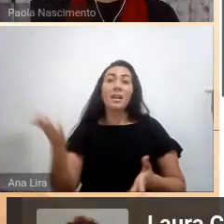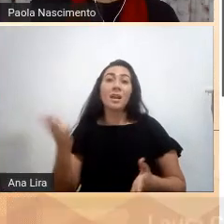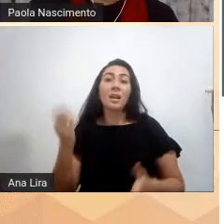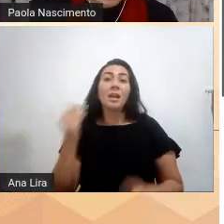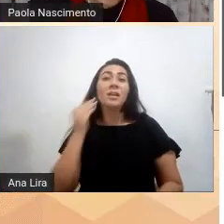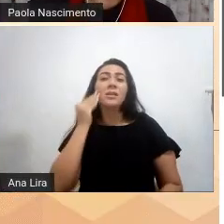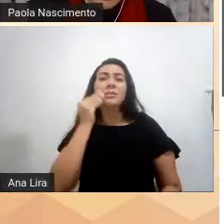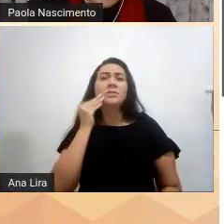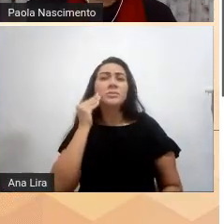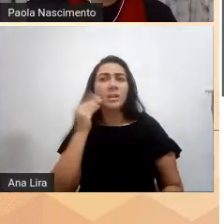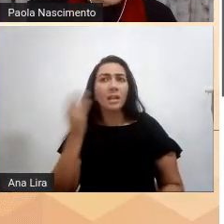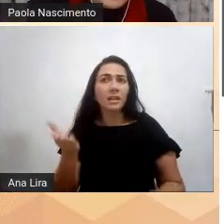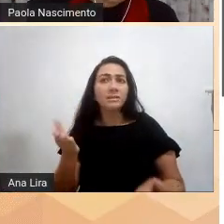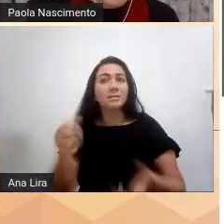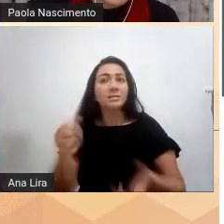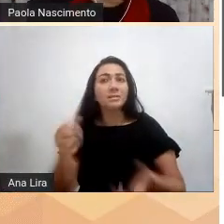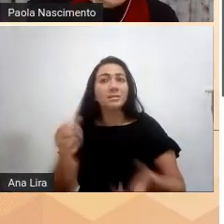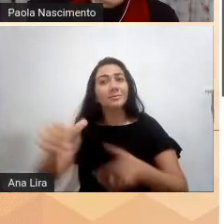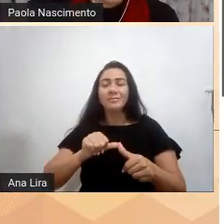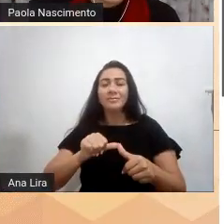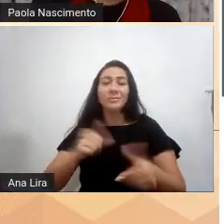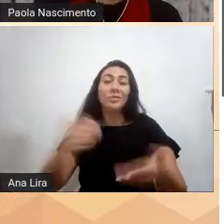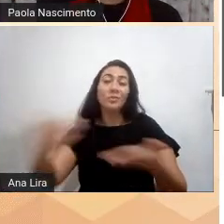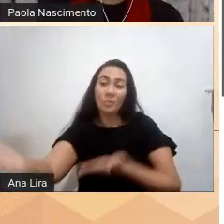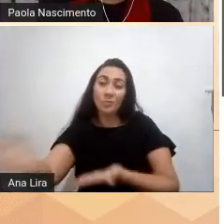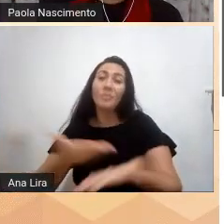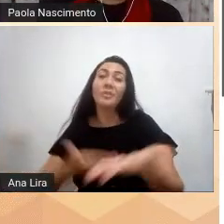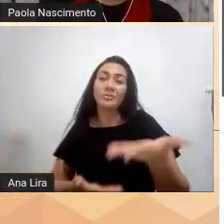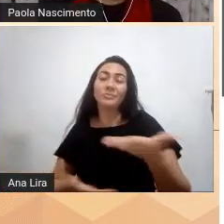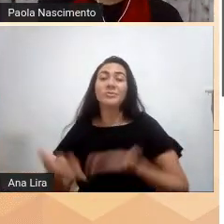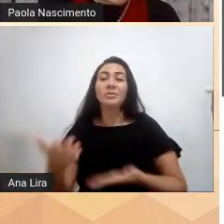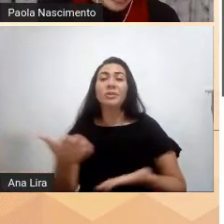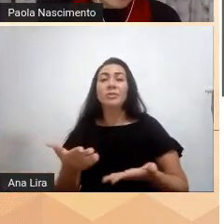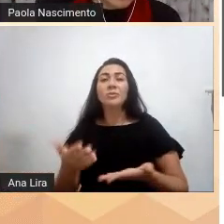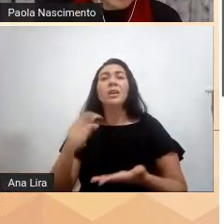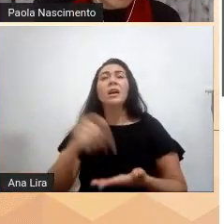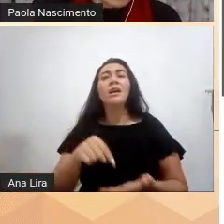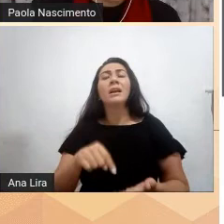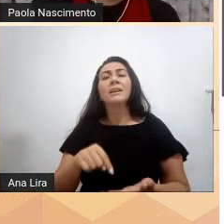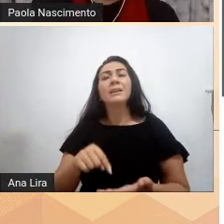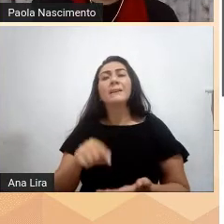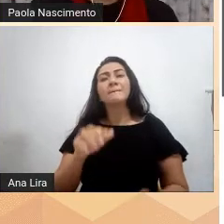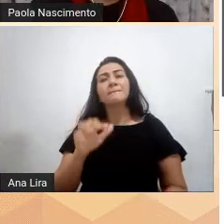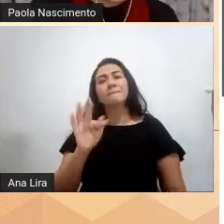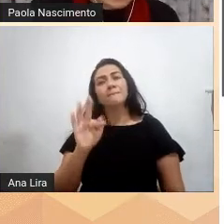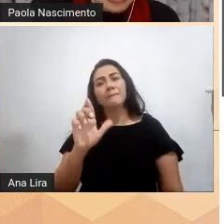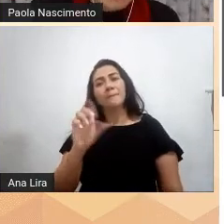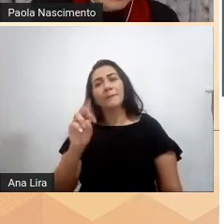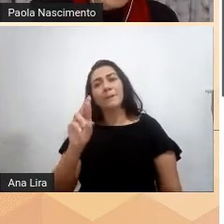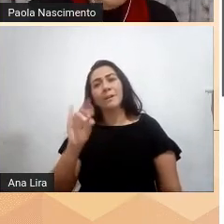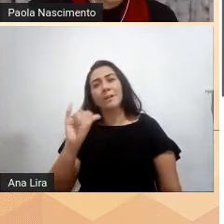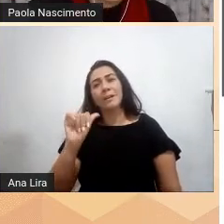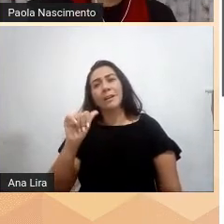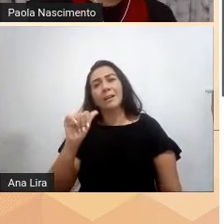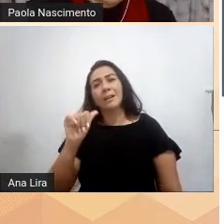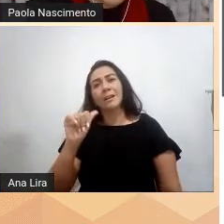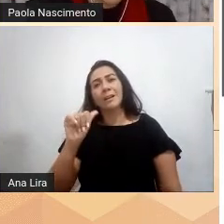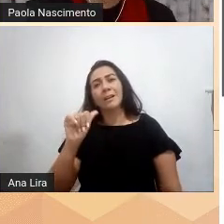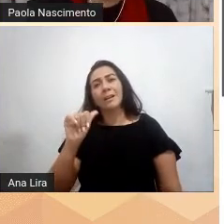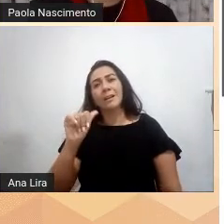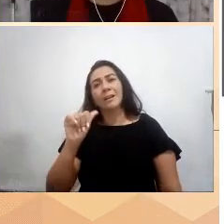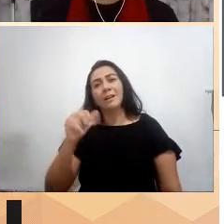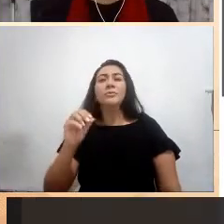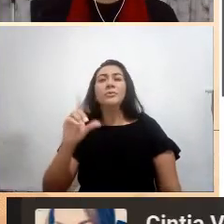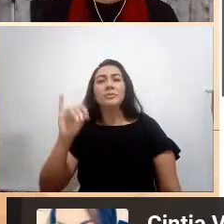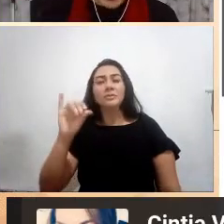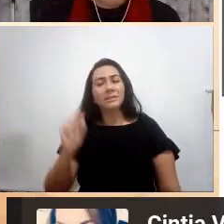chamado de manezinho, e por ser manezinho, eu tenho o costume de falar bem rápido. Então, a professora Guilhermina, ela vai me orientando se eu